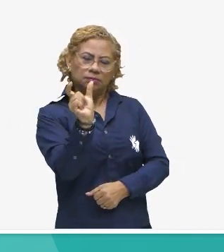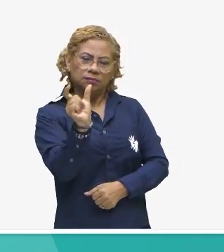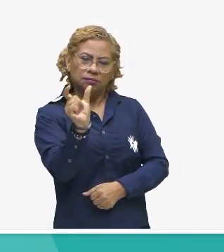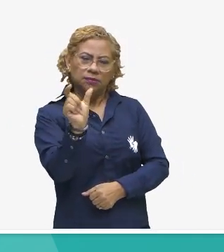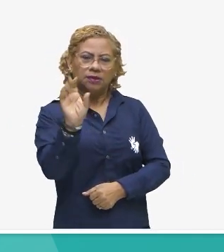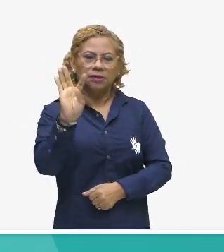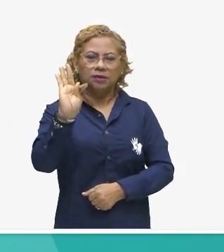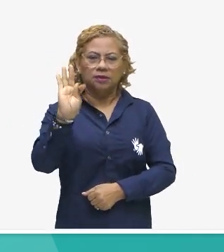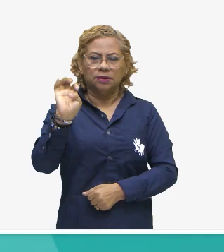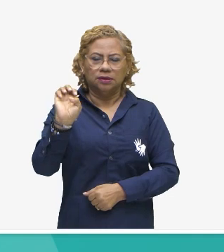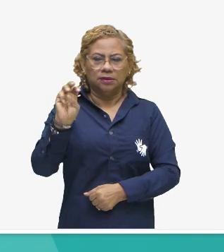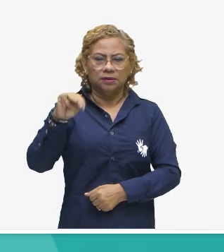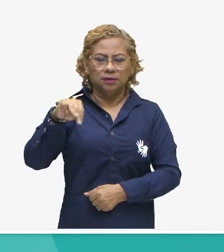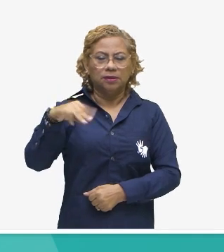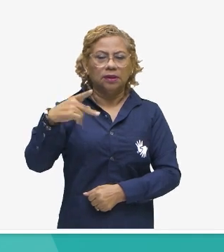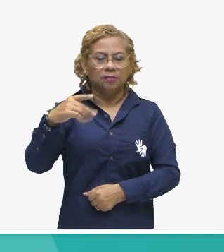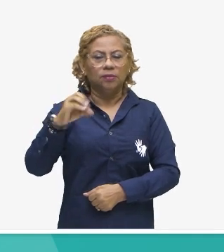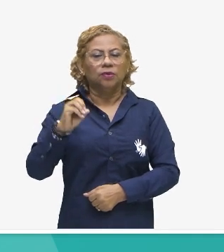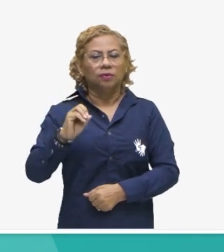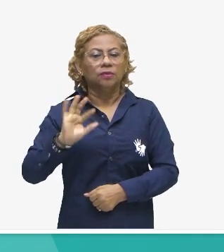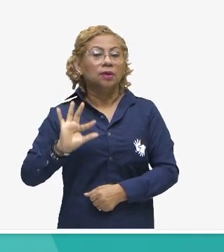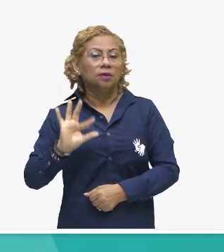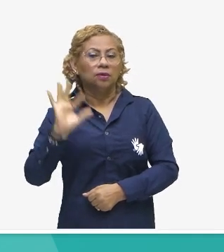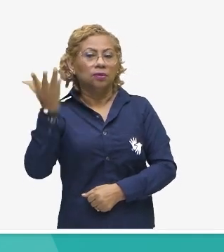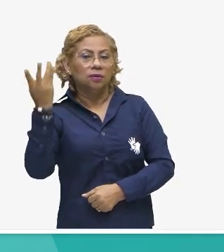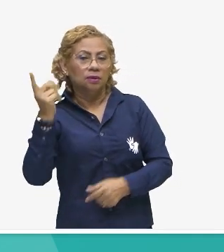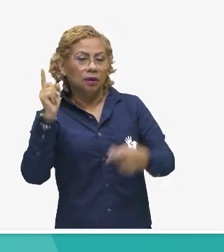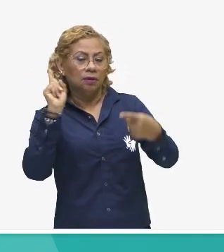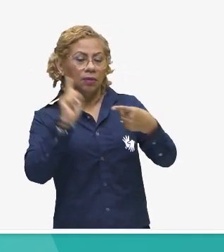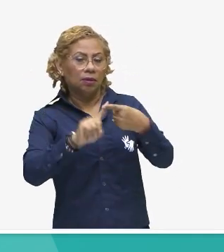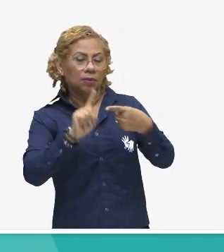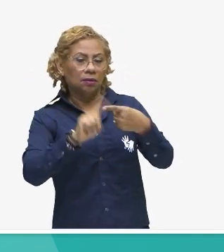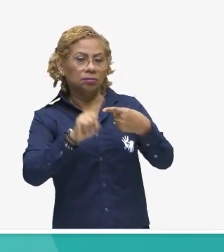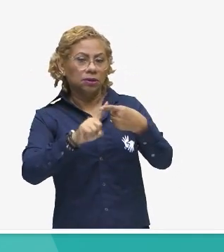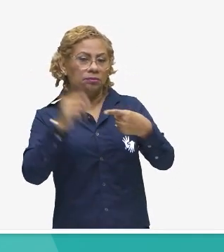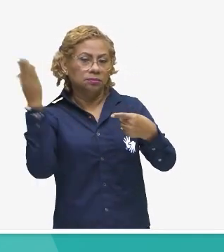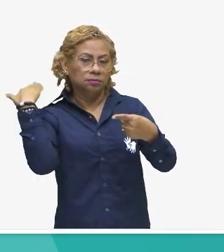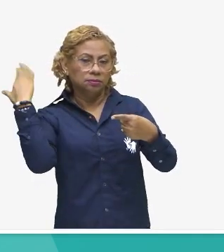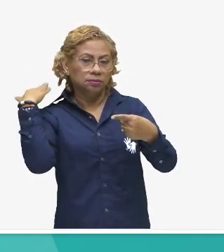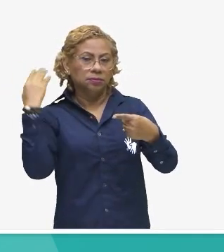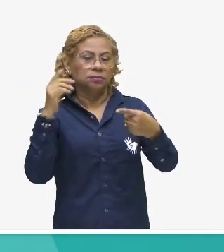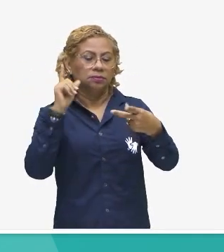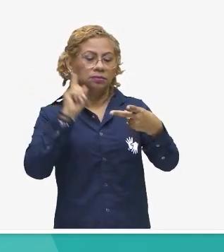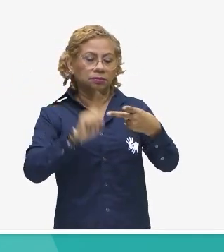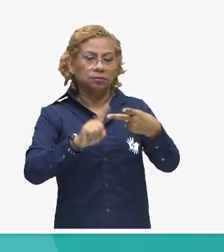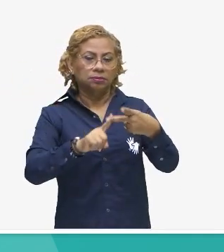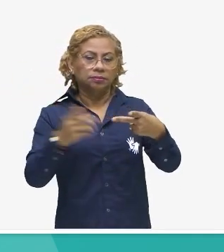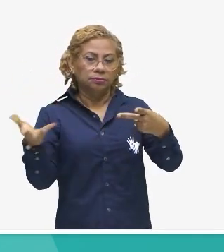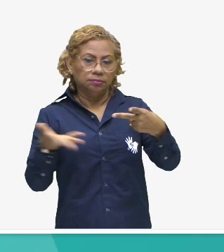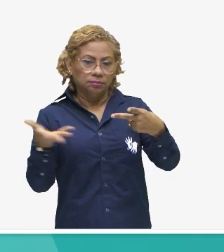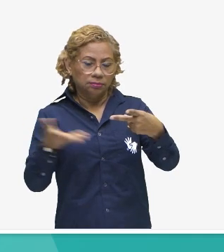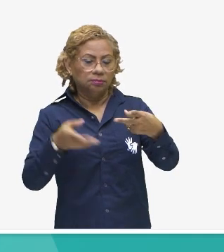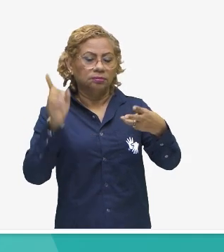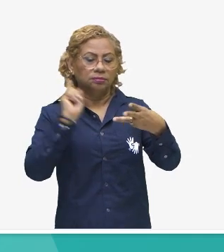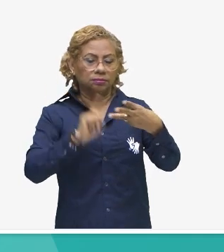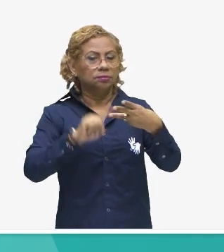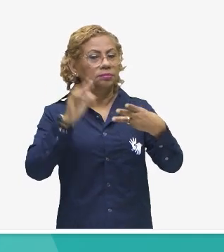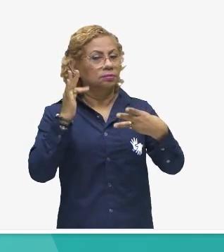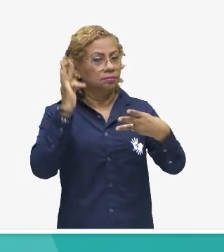fato aqui. O verbo contar, por exemplo, né, contei no